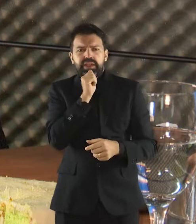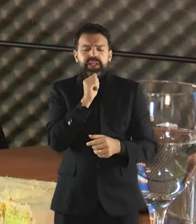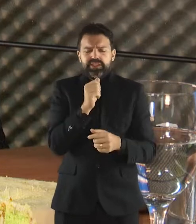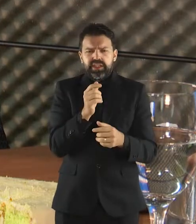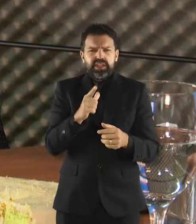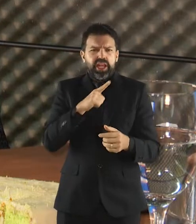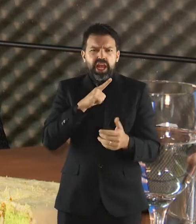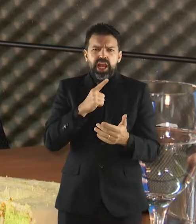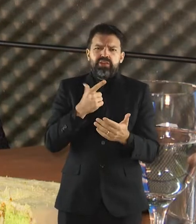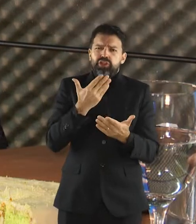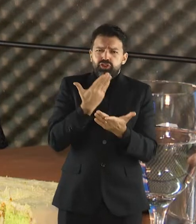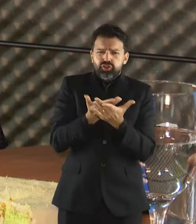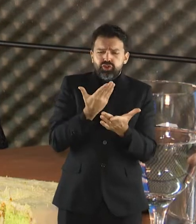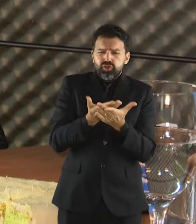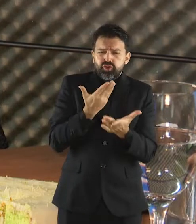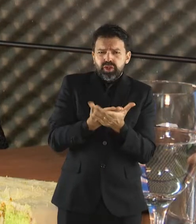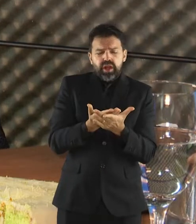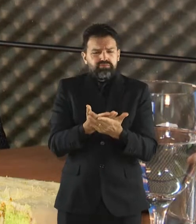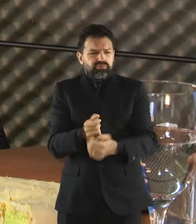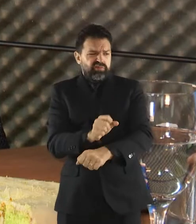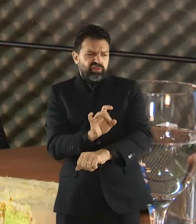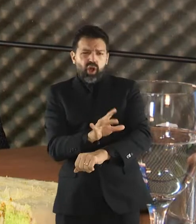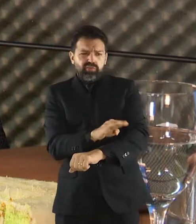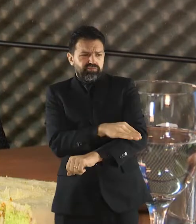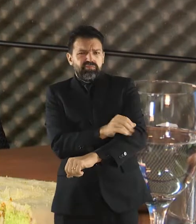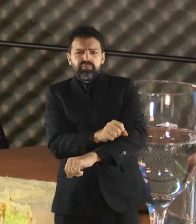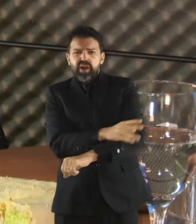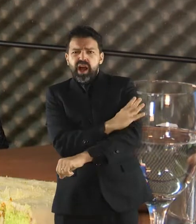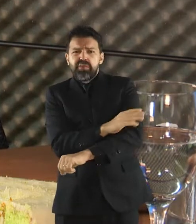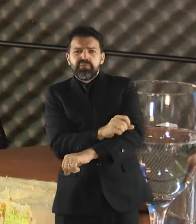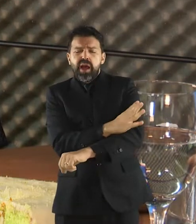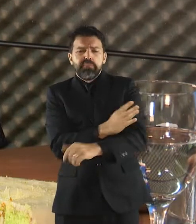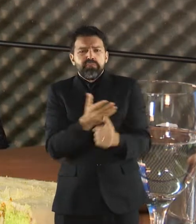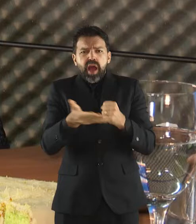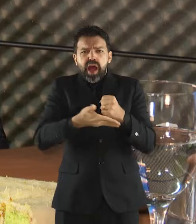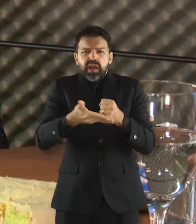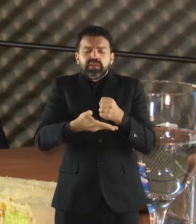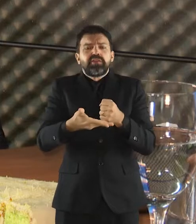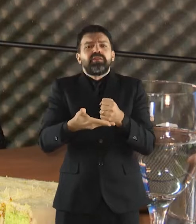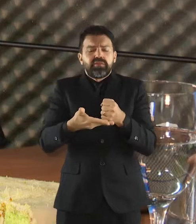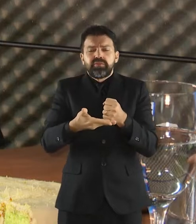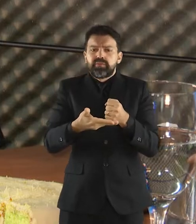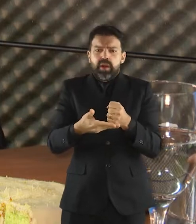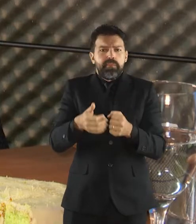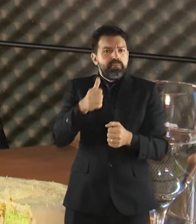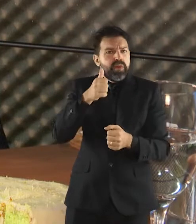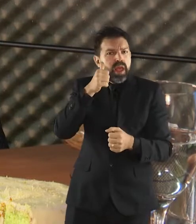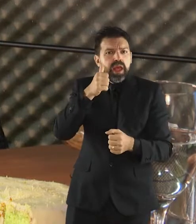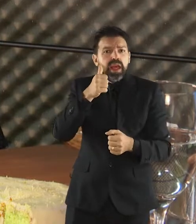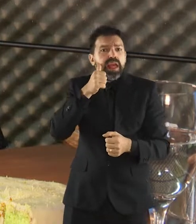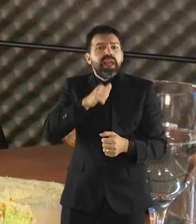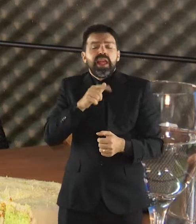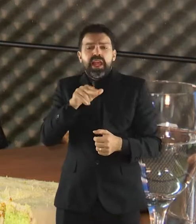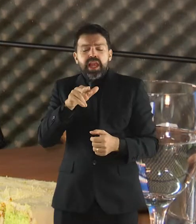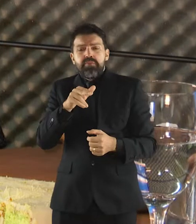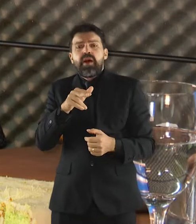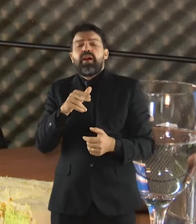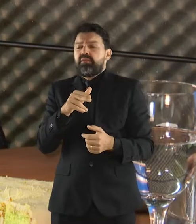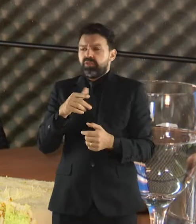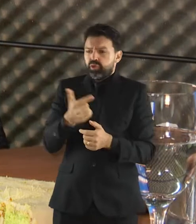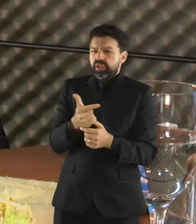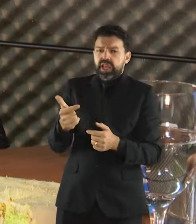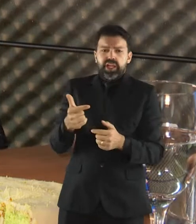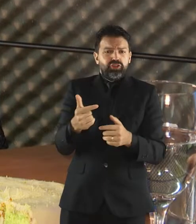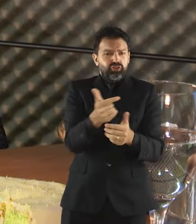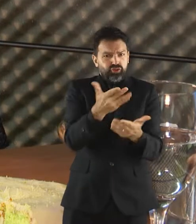meus irmãos têm escolaridade mínima, meus pais também têm escolaridade mínima. A minha mãe não tem estudos, o estudo dela é suficiente para